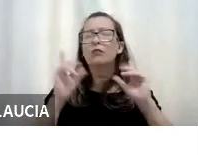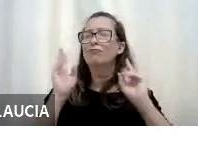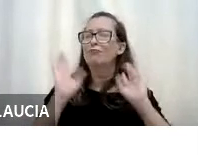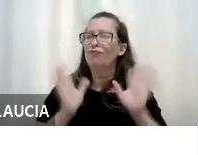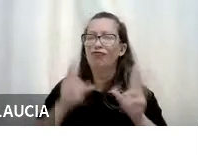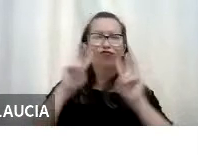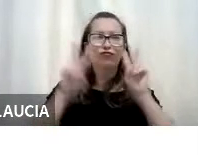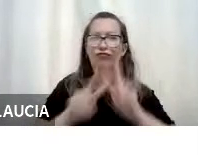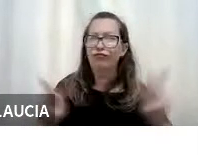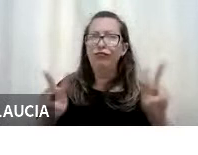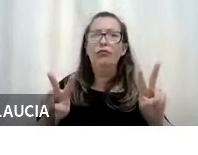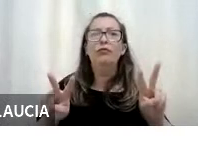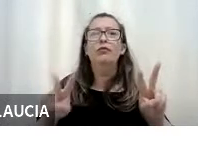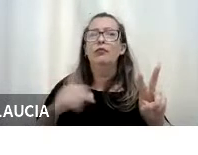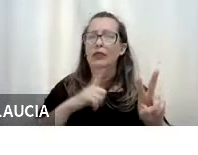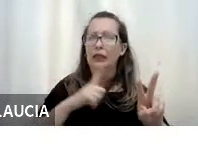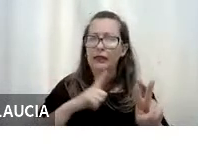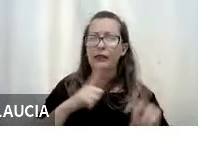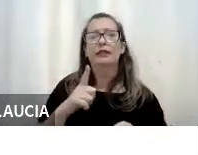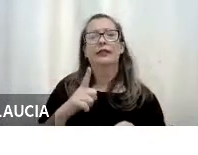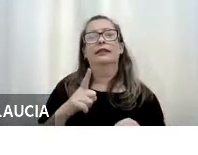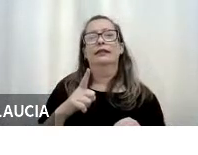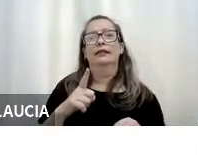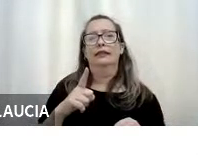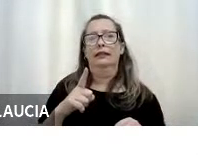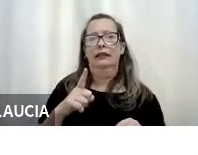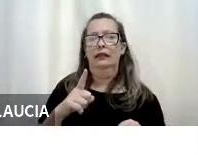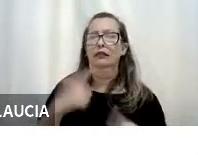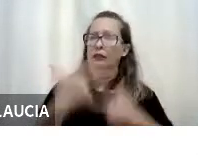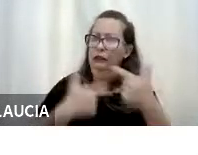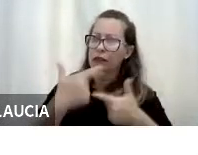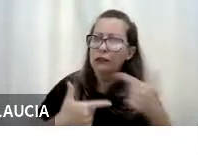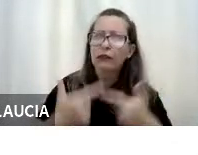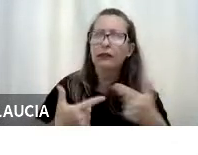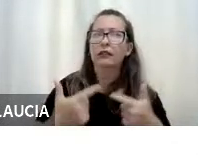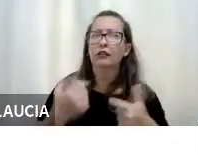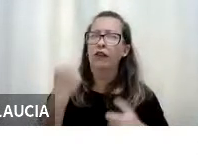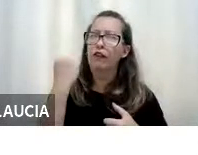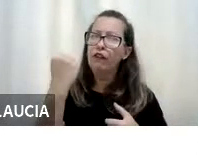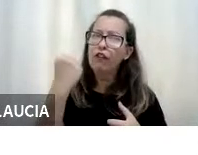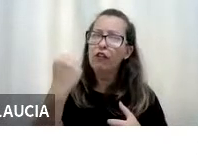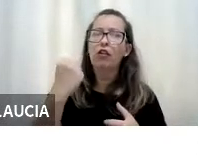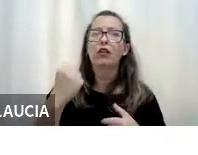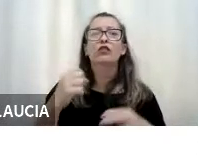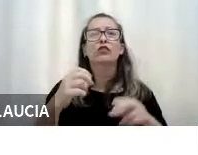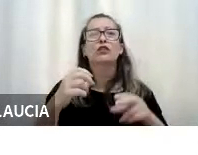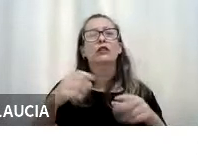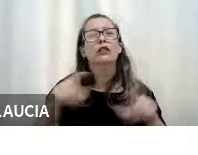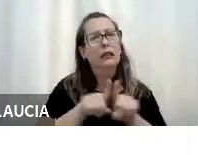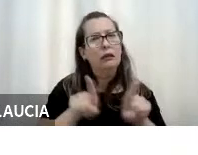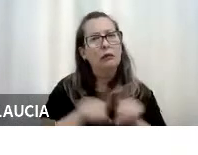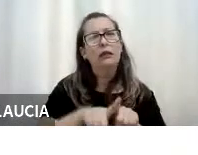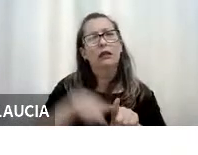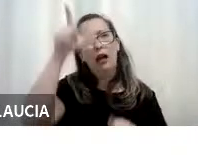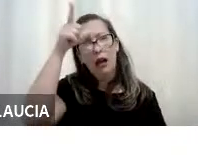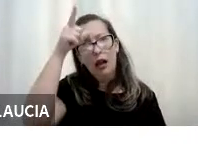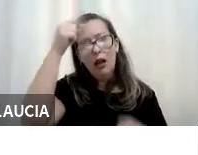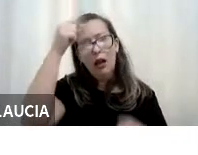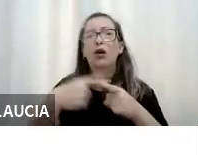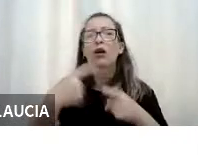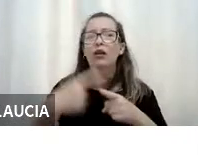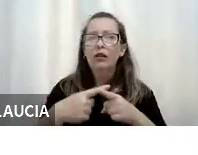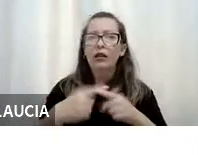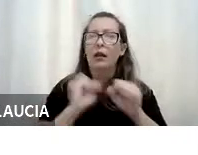maneira bem forte, aliviado, porque essa pandemia que a Fiocruz teve